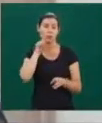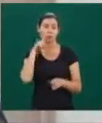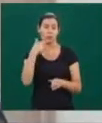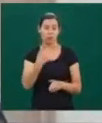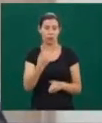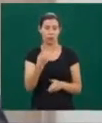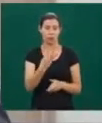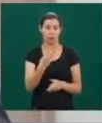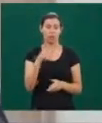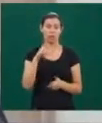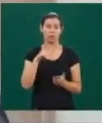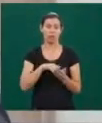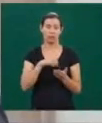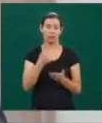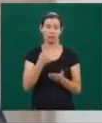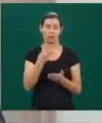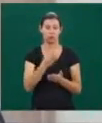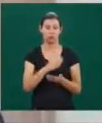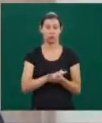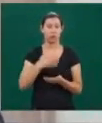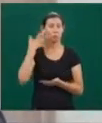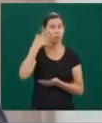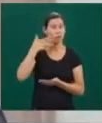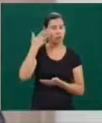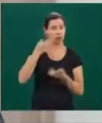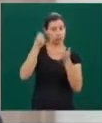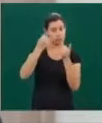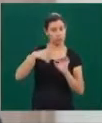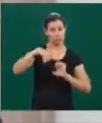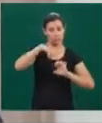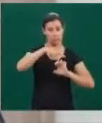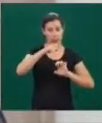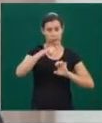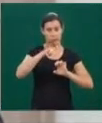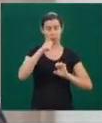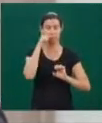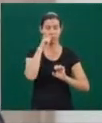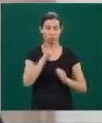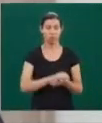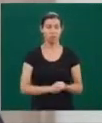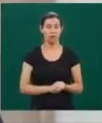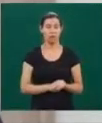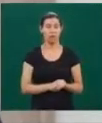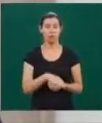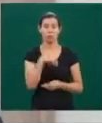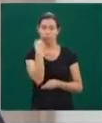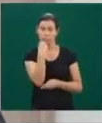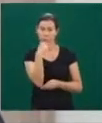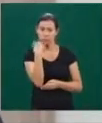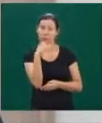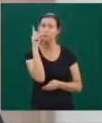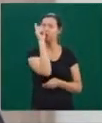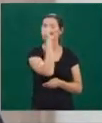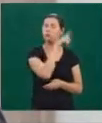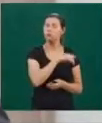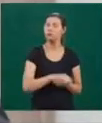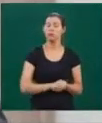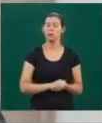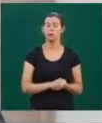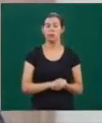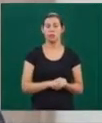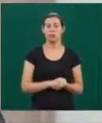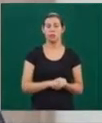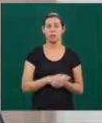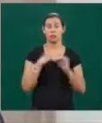e 24 de outubro um ciclo de palestras sobre empreendedorismo feminino, oportunidades e desafios. O evento é de graça